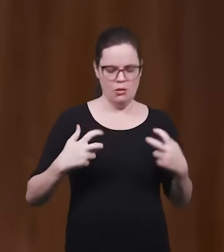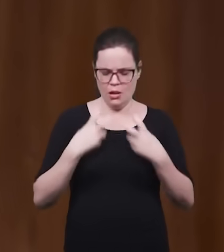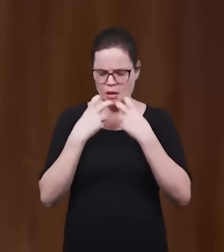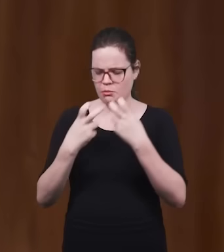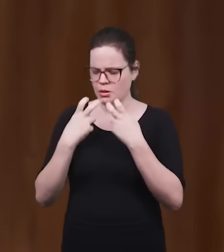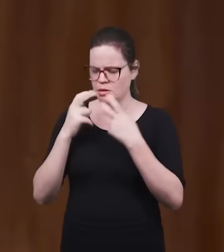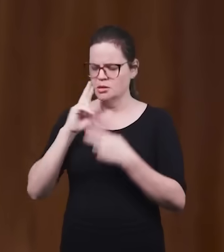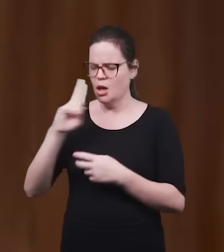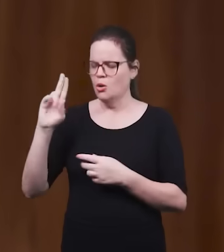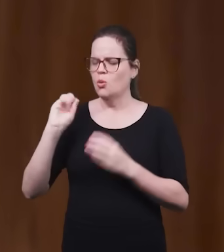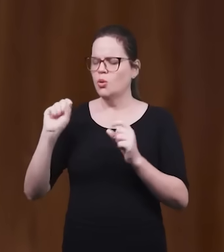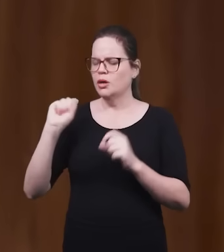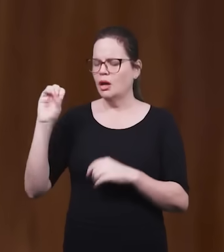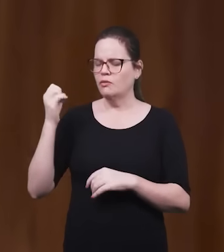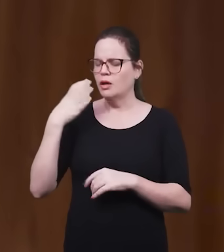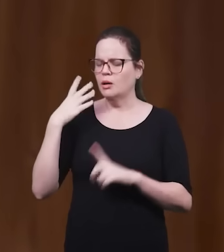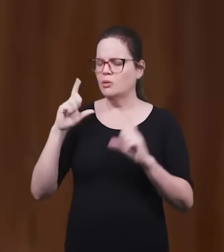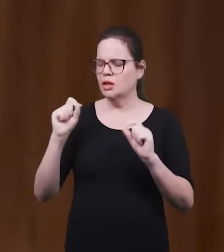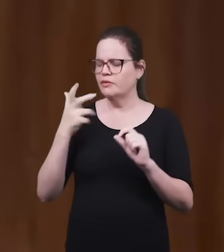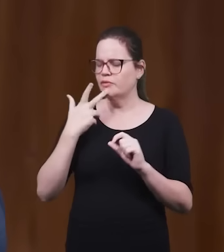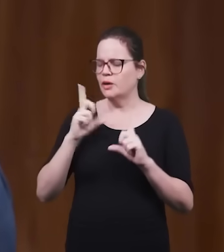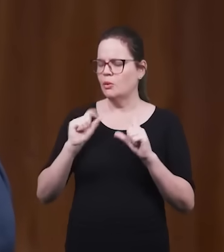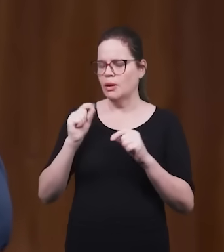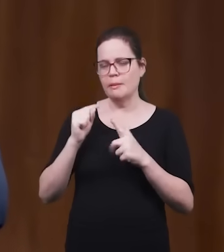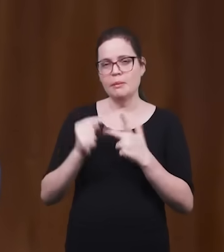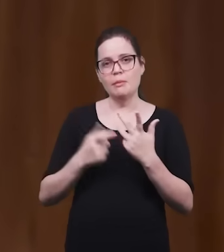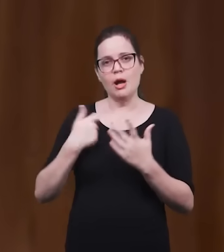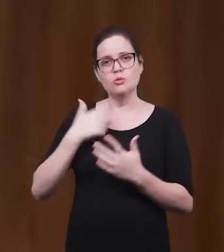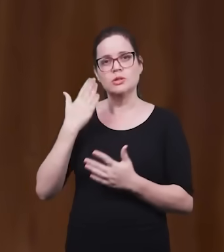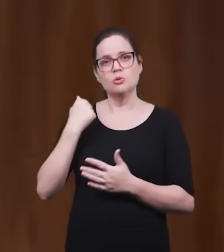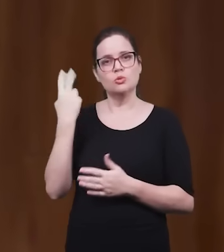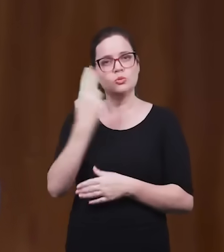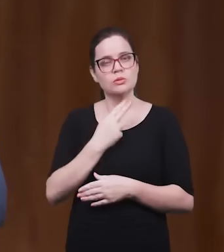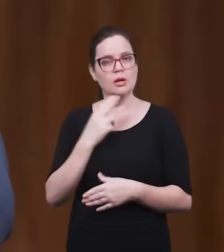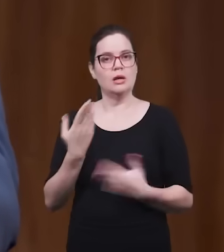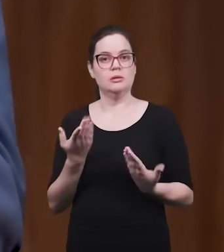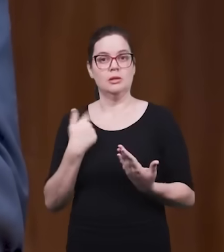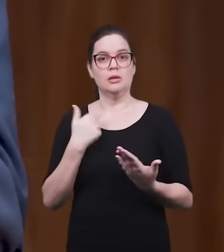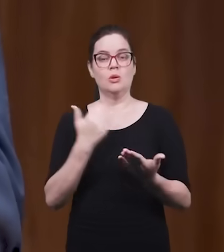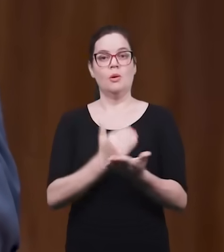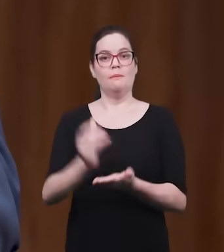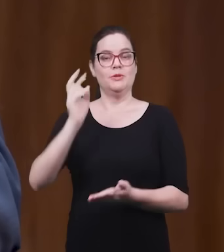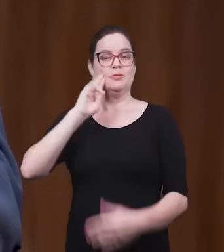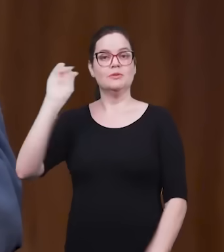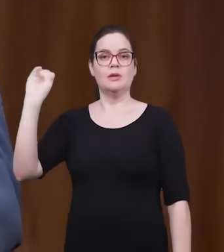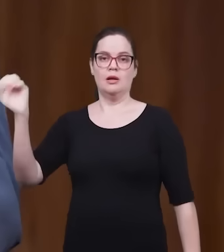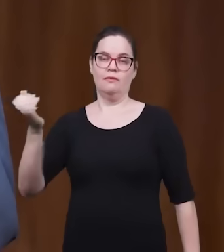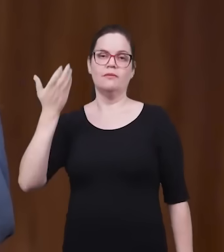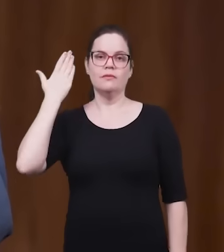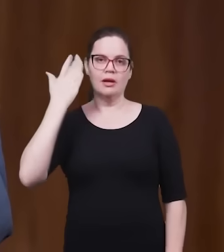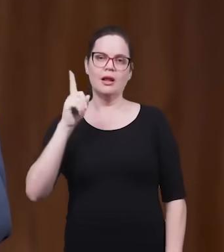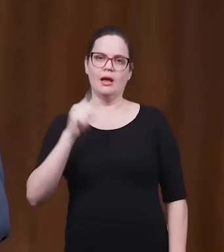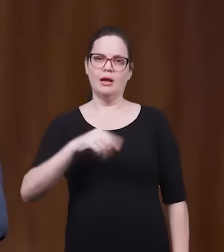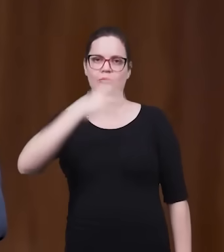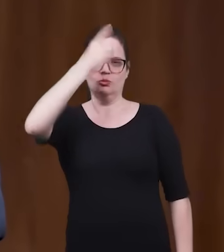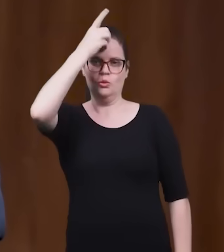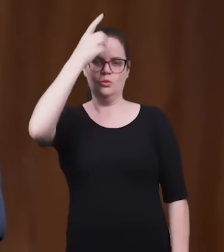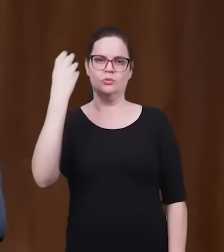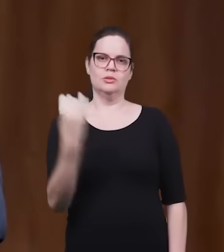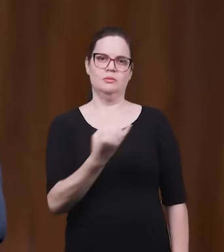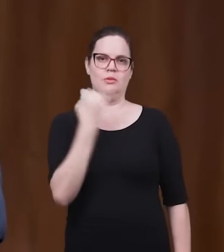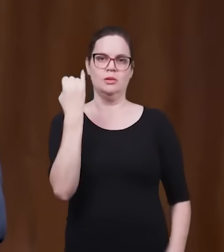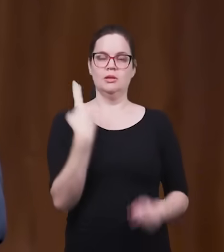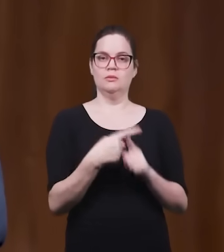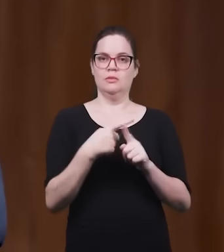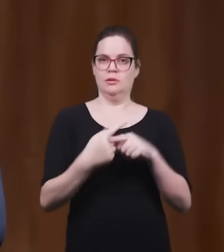Senhor começa a me dar uma mensagem, entendeu? Então, esses dois dons são muito importantes. Os servos que são